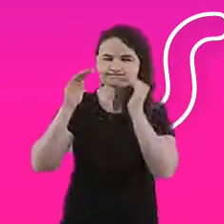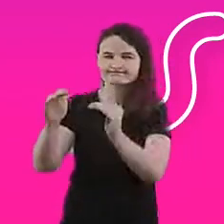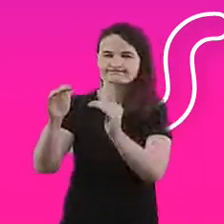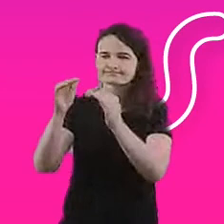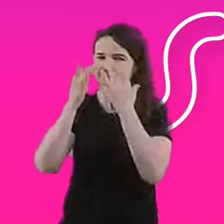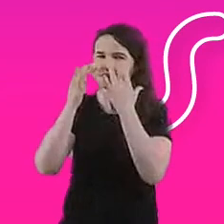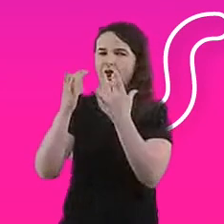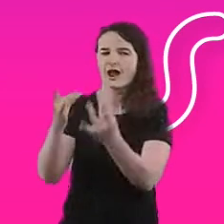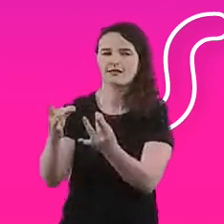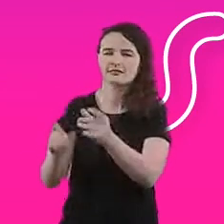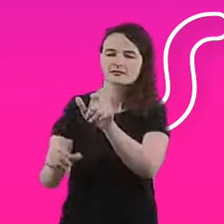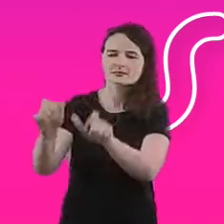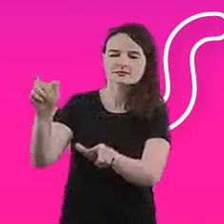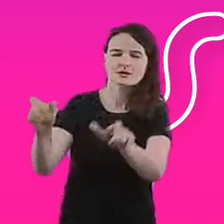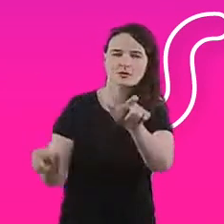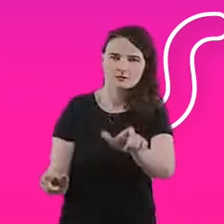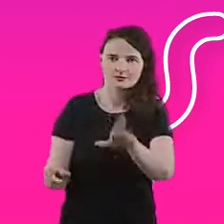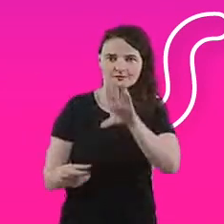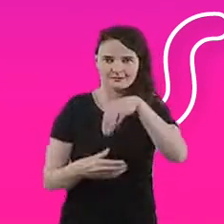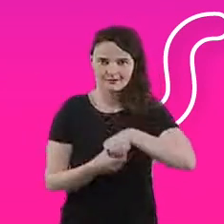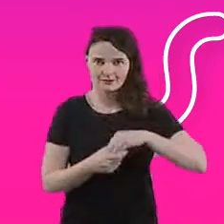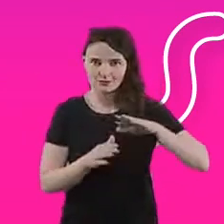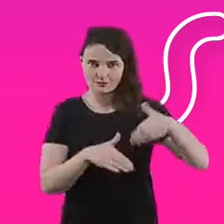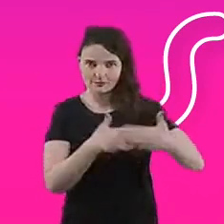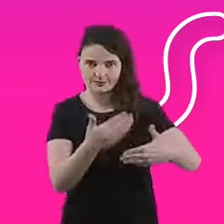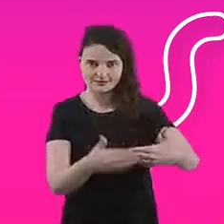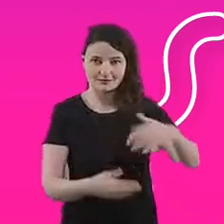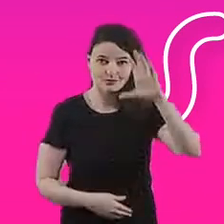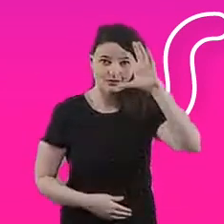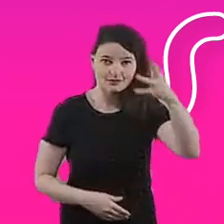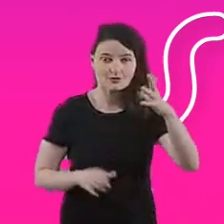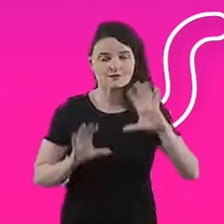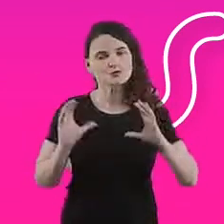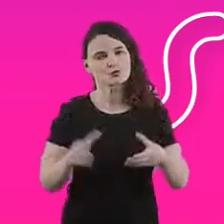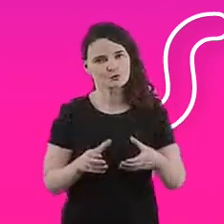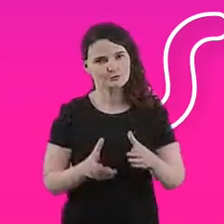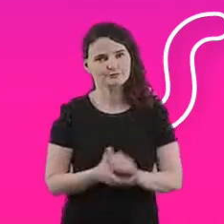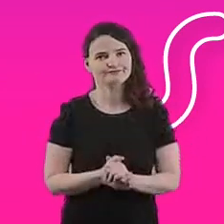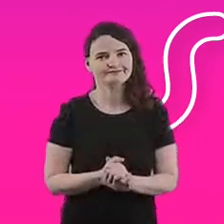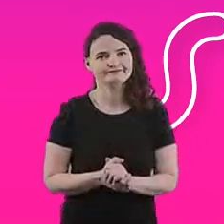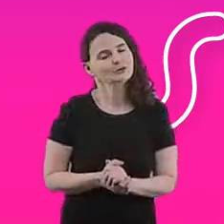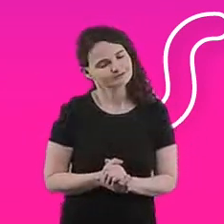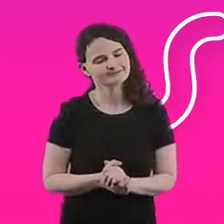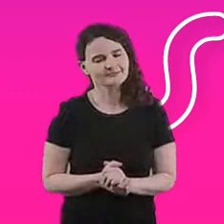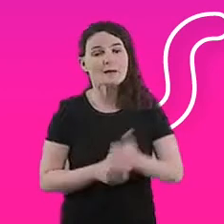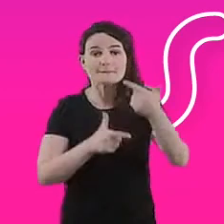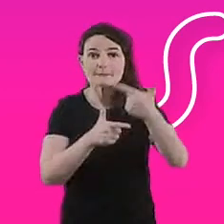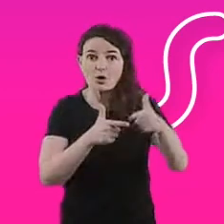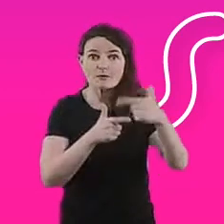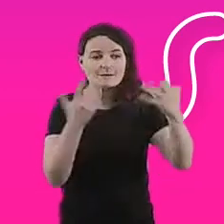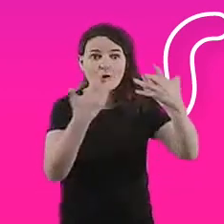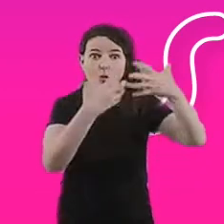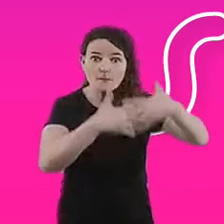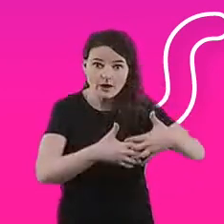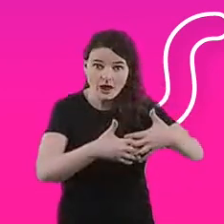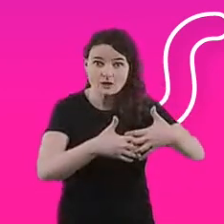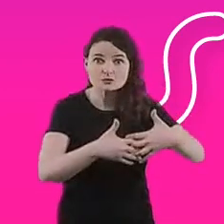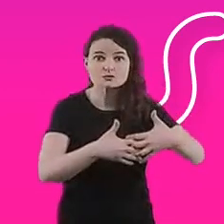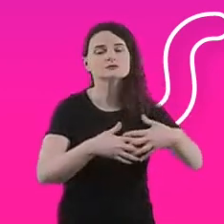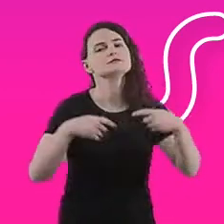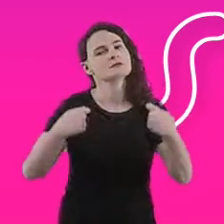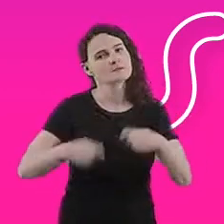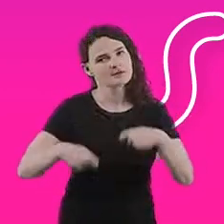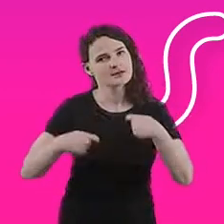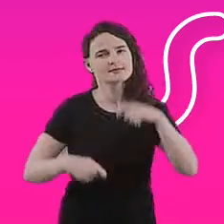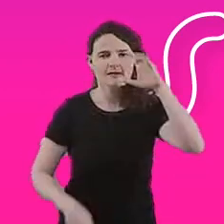usuários nesse processo de uma solução coletiva. E volto naquele ponto, né? Problemas complexos exigem muitas vezes